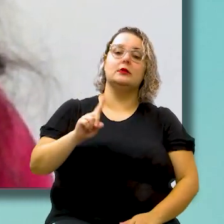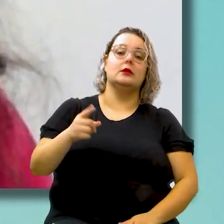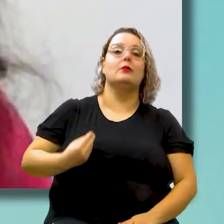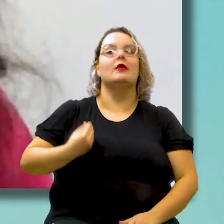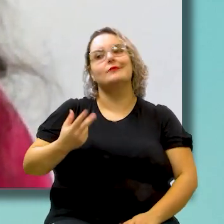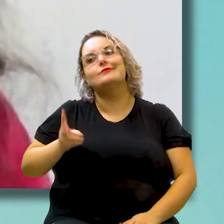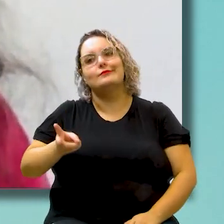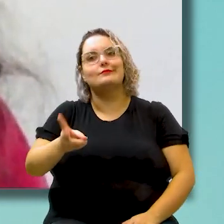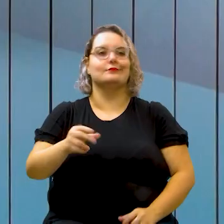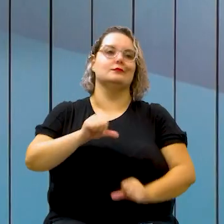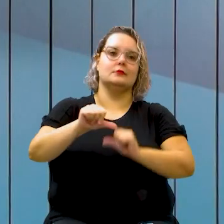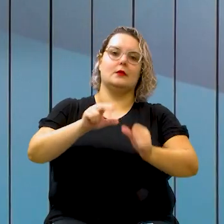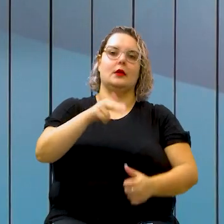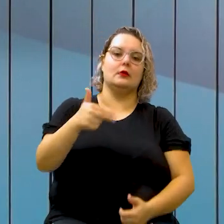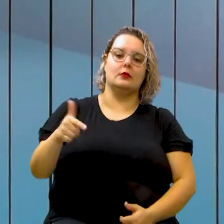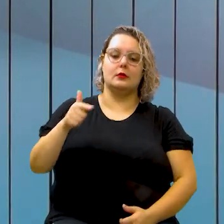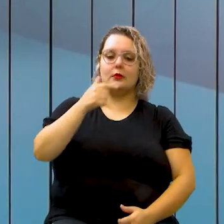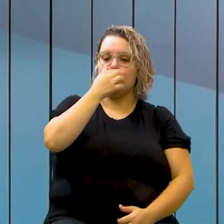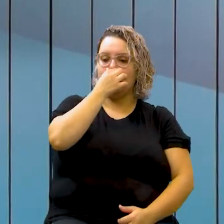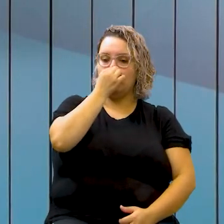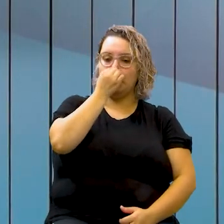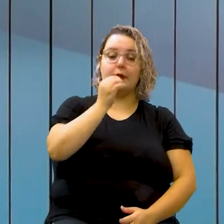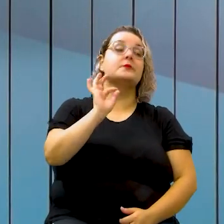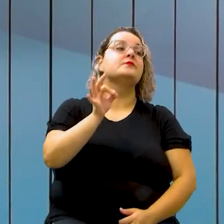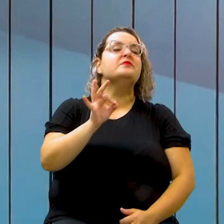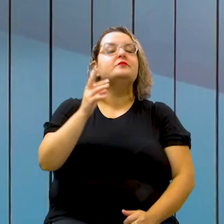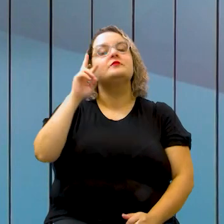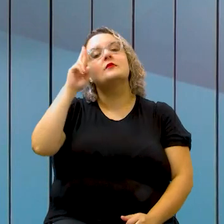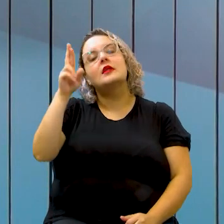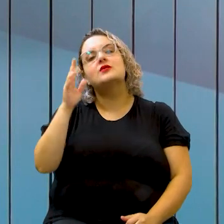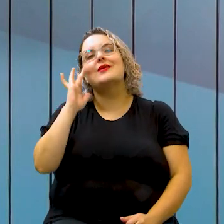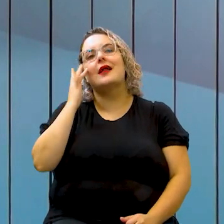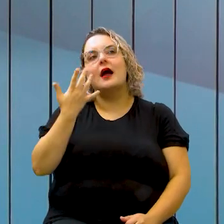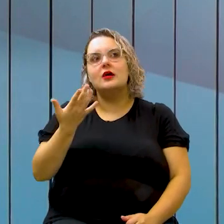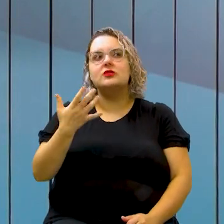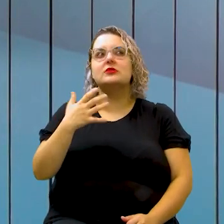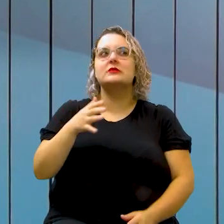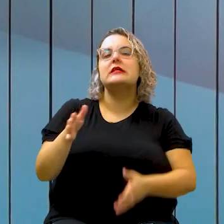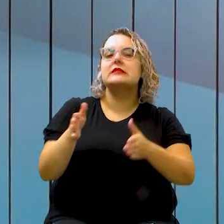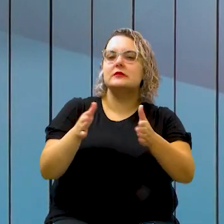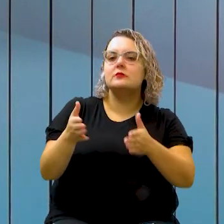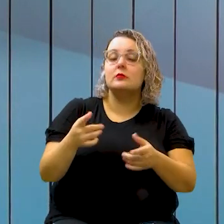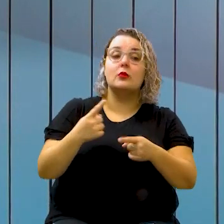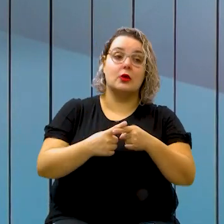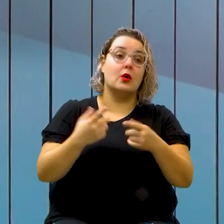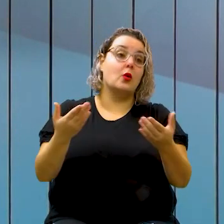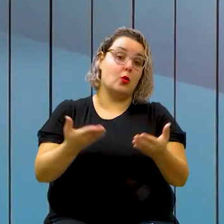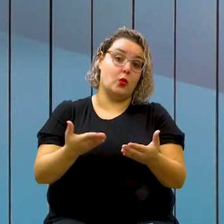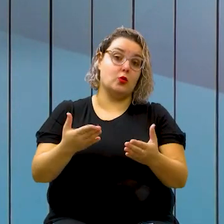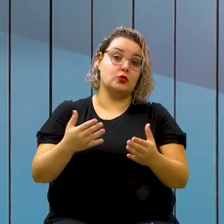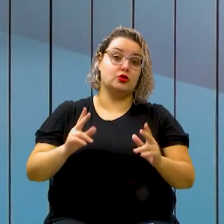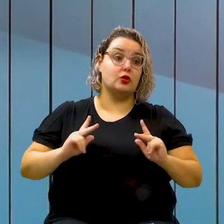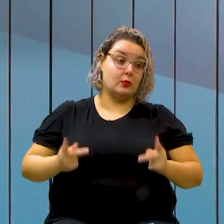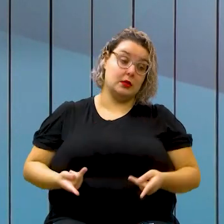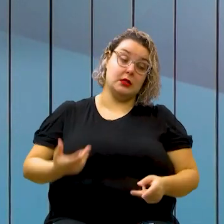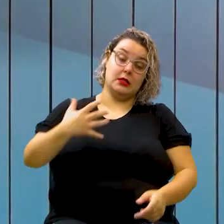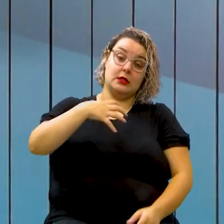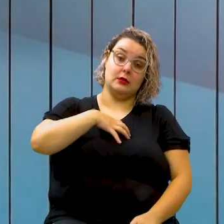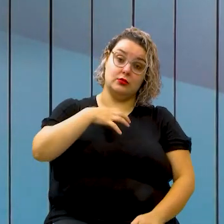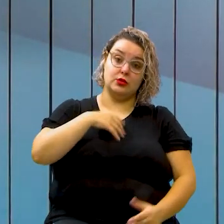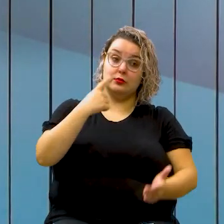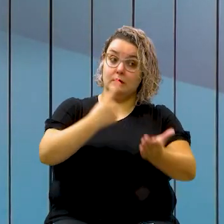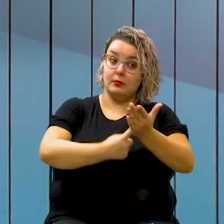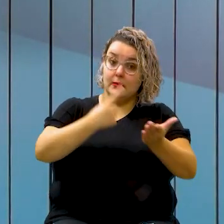linear, né? Isso Pois é. depende de muita coisa. E a senhora acha que, por exemplo, essa situação, porque hoje a humanidade tem